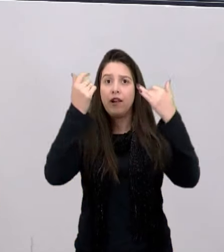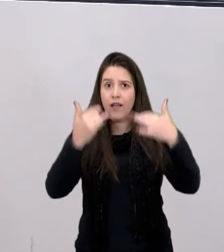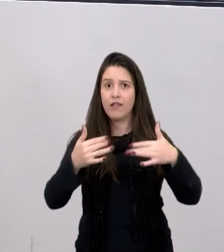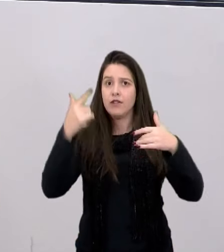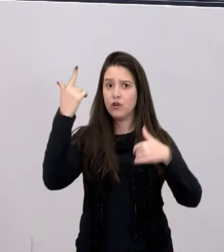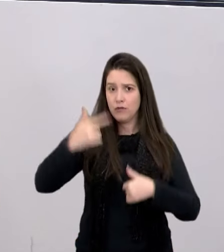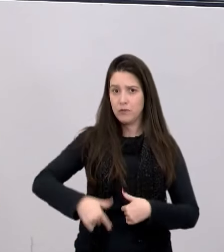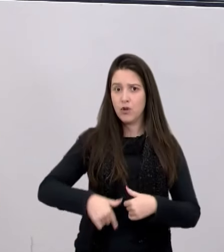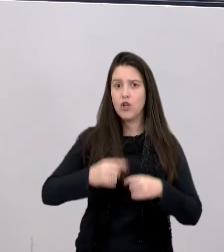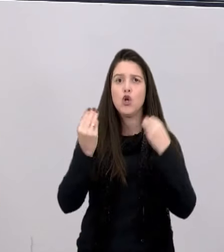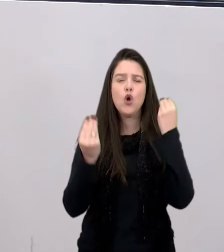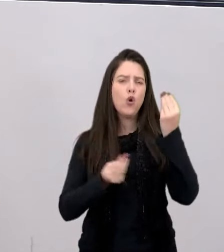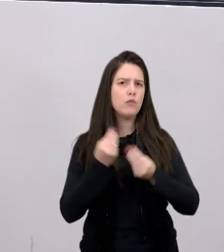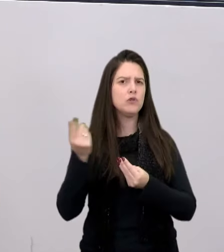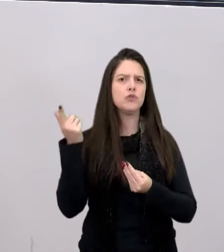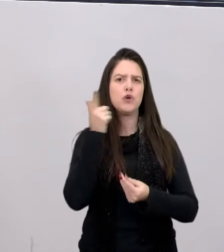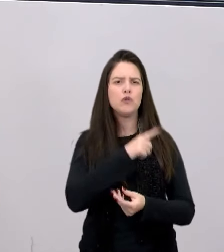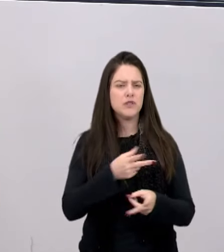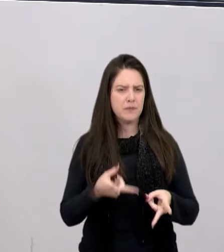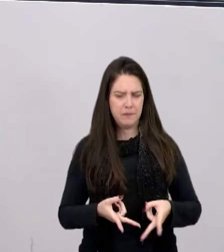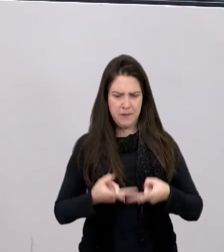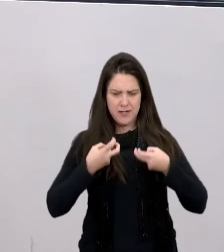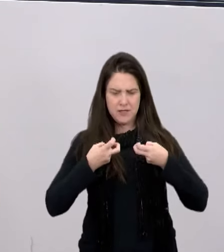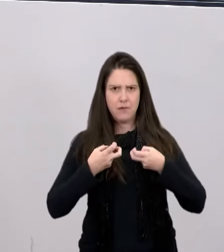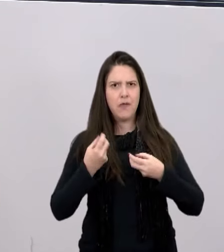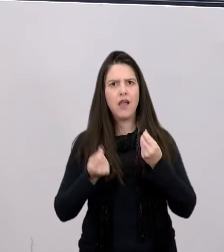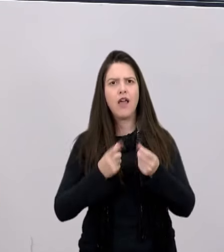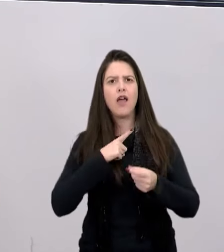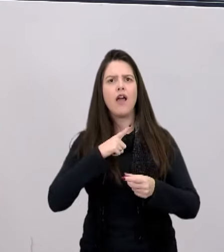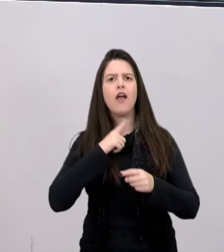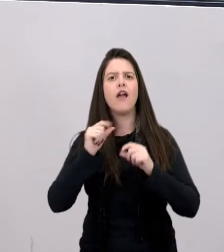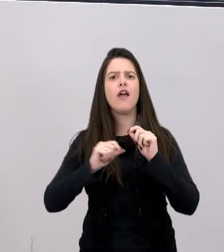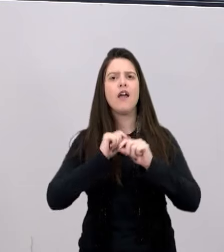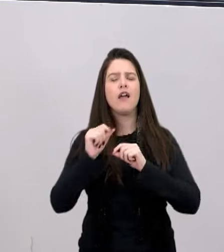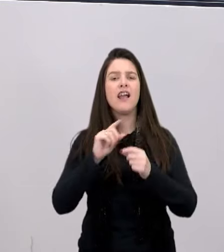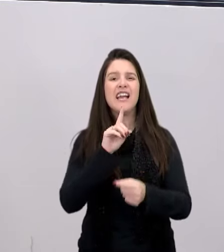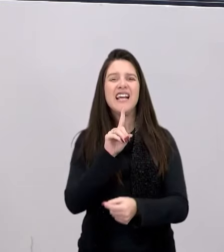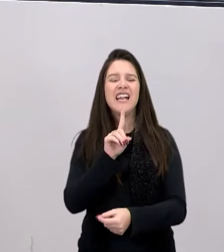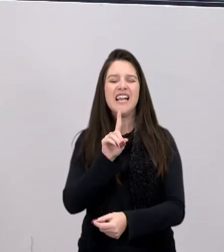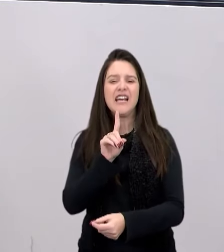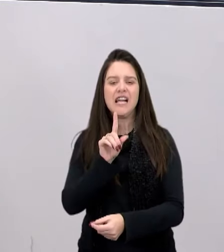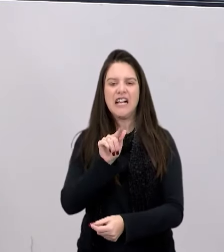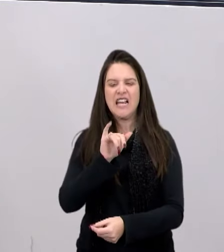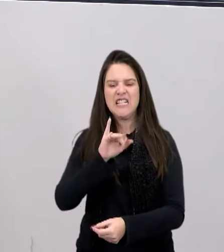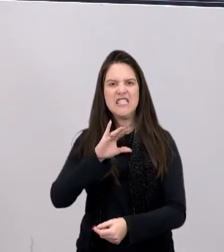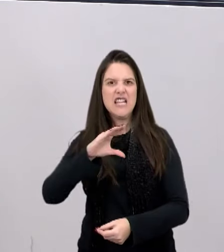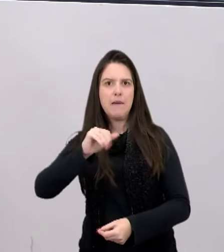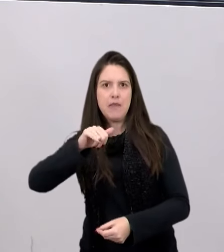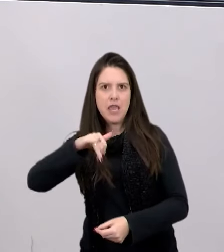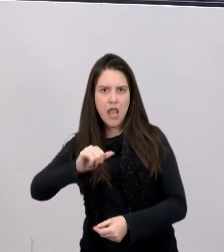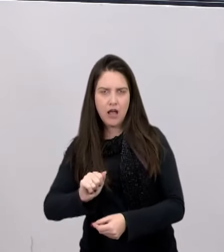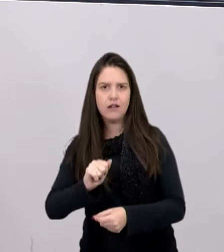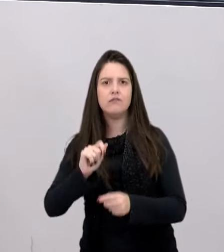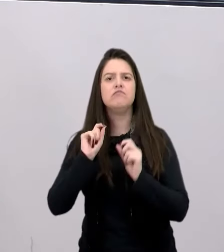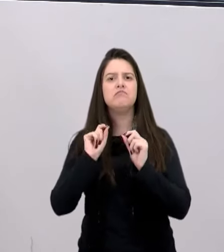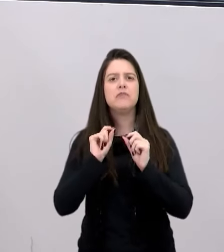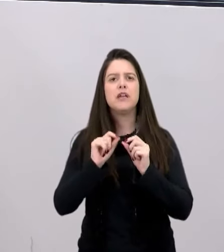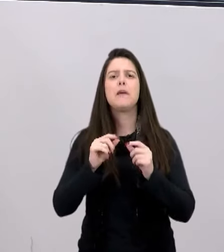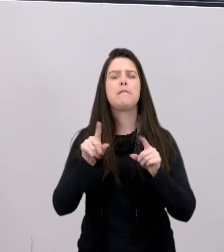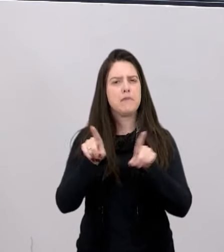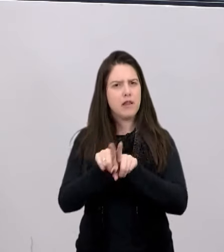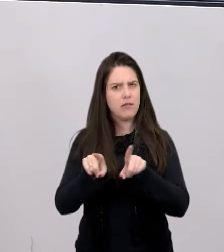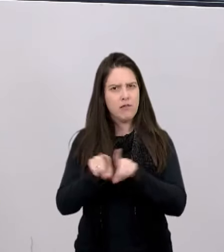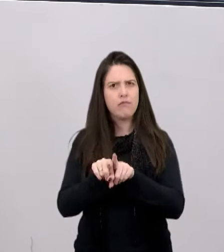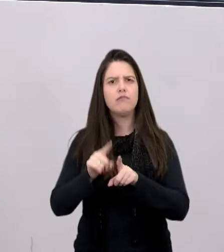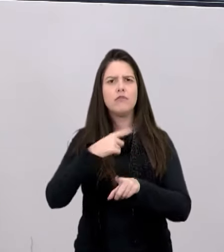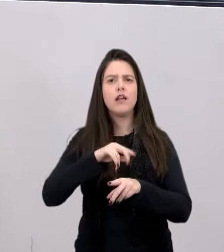é que como que a gente consegue perceber, além da questão aí da glicemia, né, dessa hiperglicemia, mas também